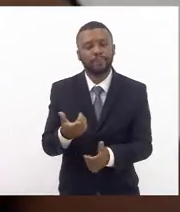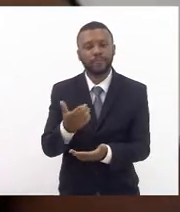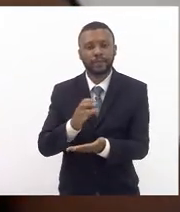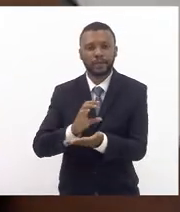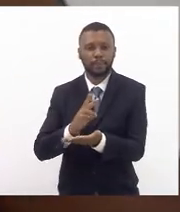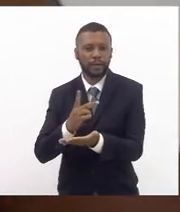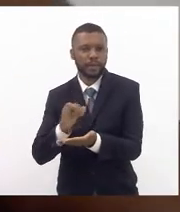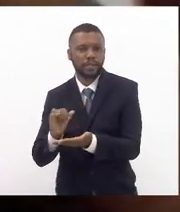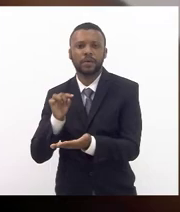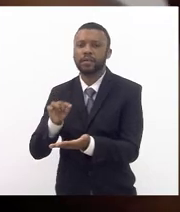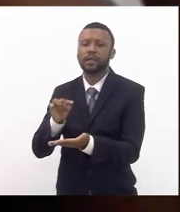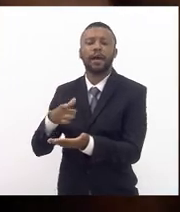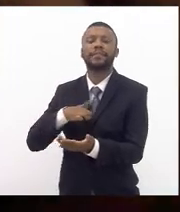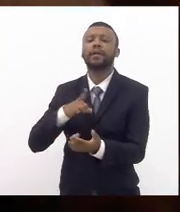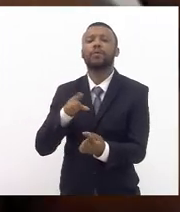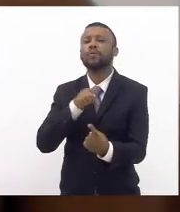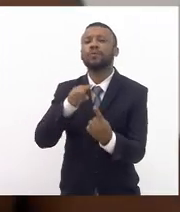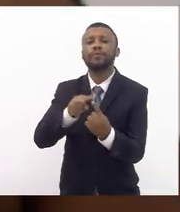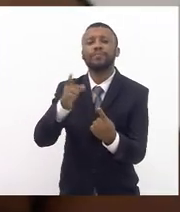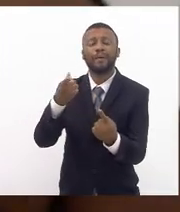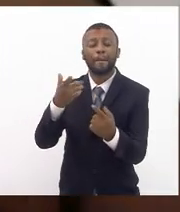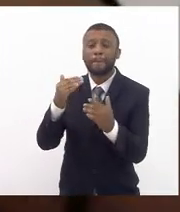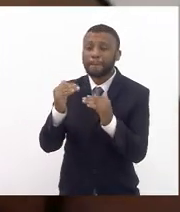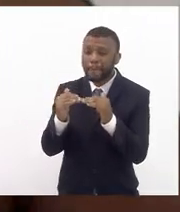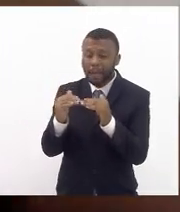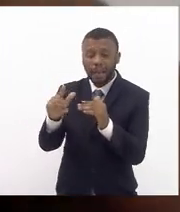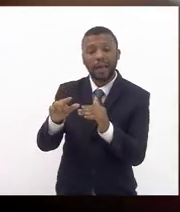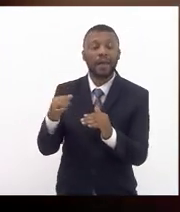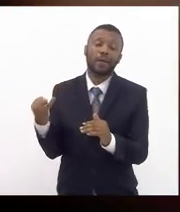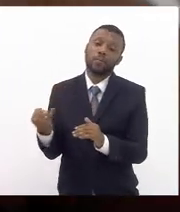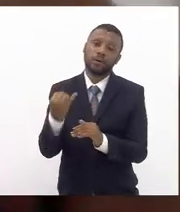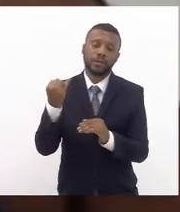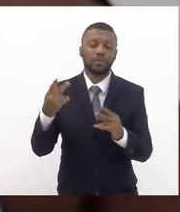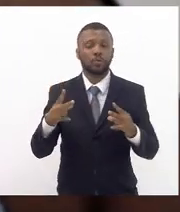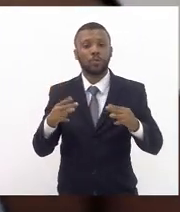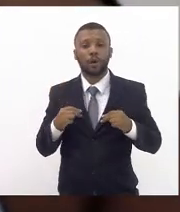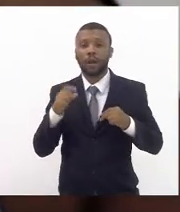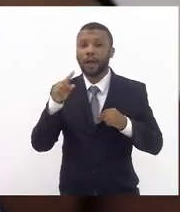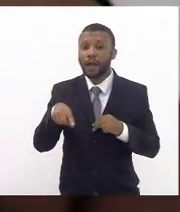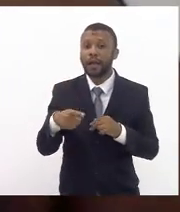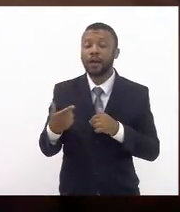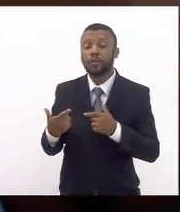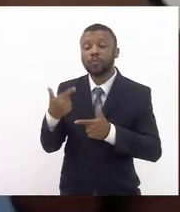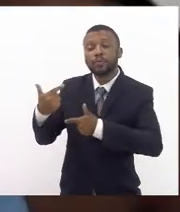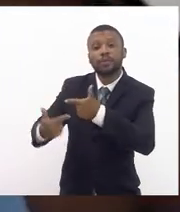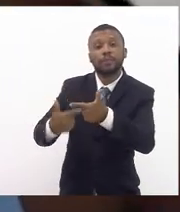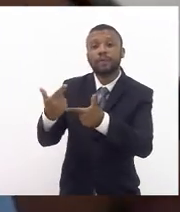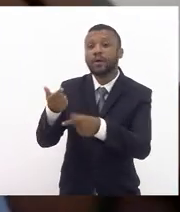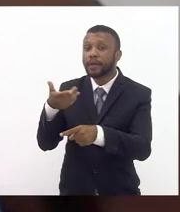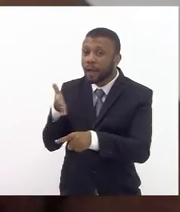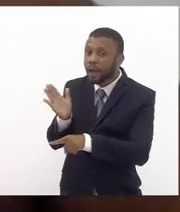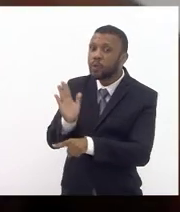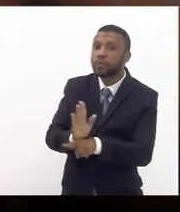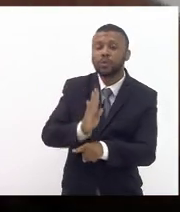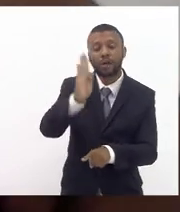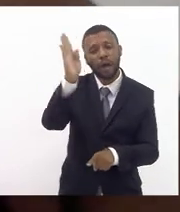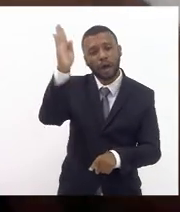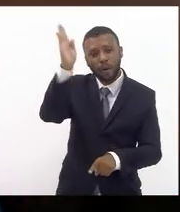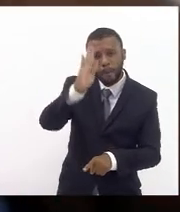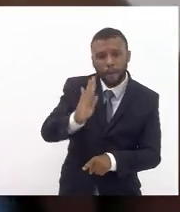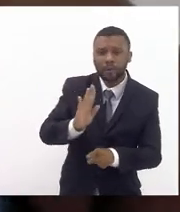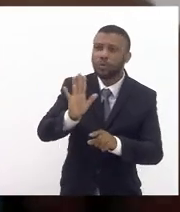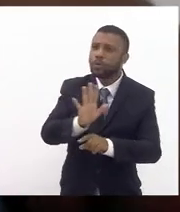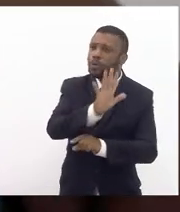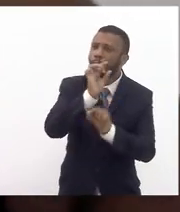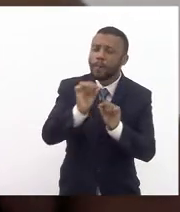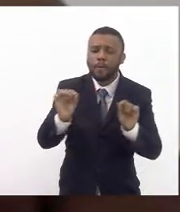é, para além de meritória, ela é um serviço ao Brasil. Ela é um serviço à